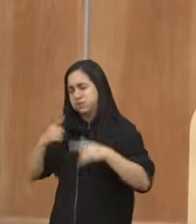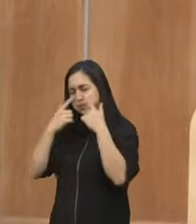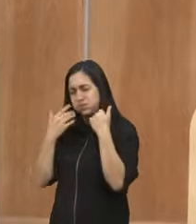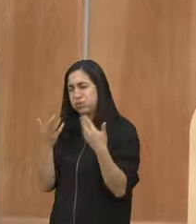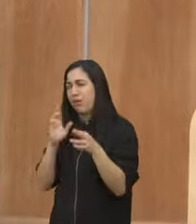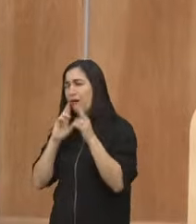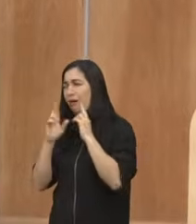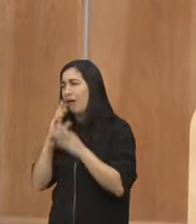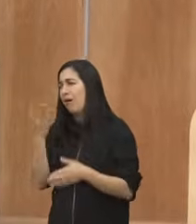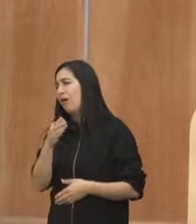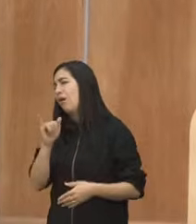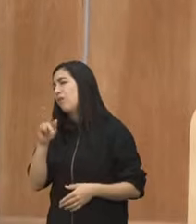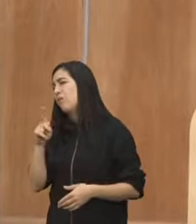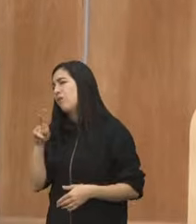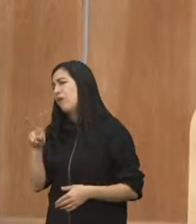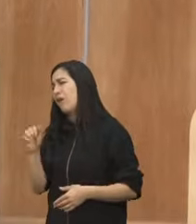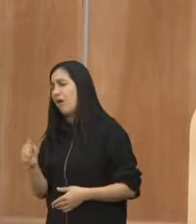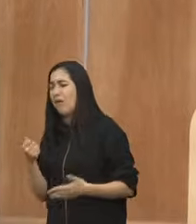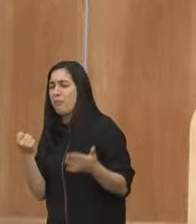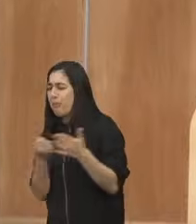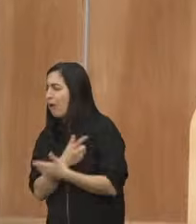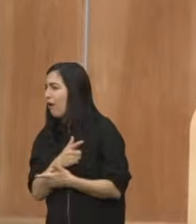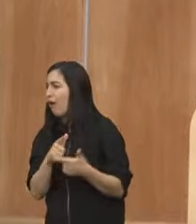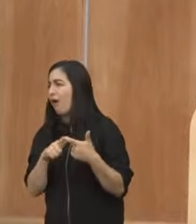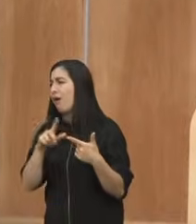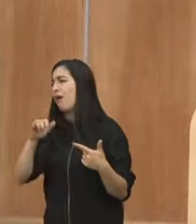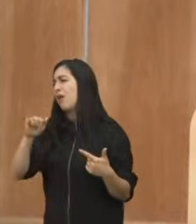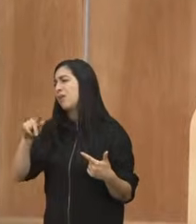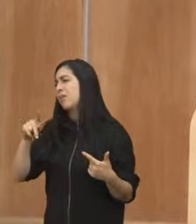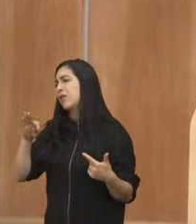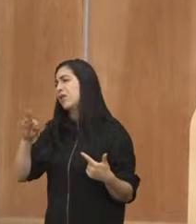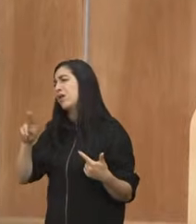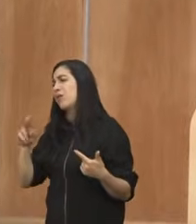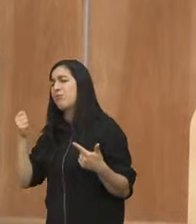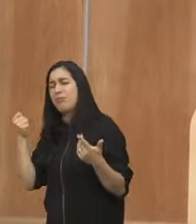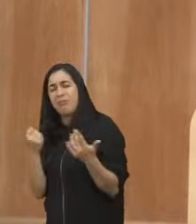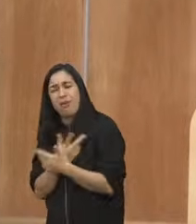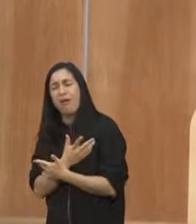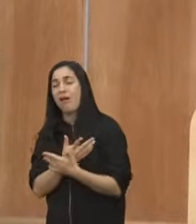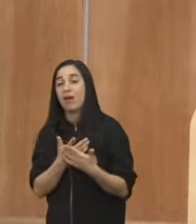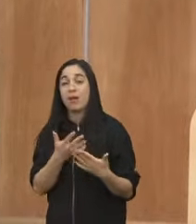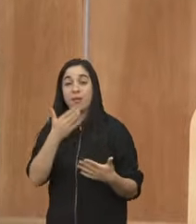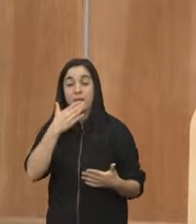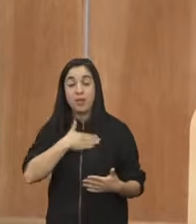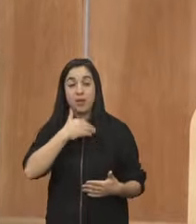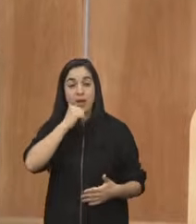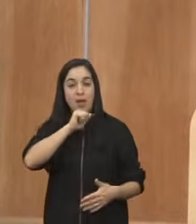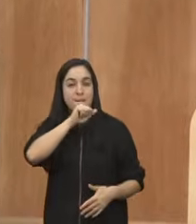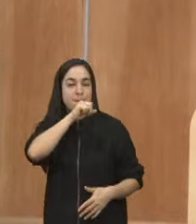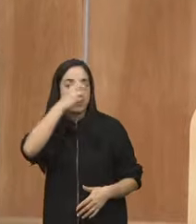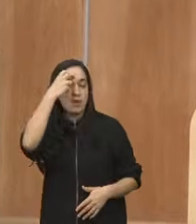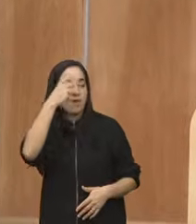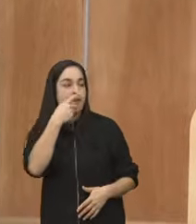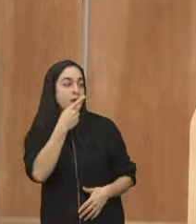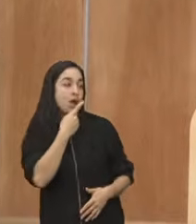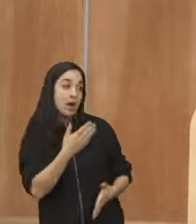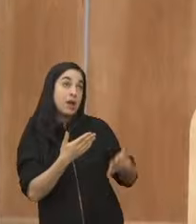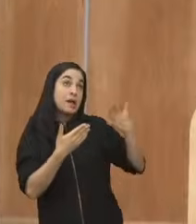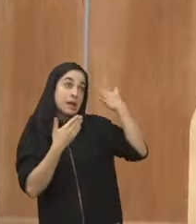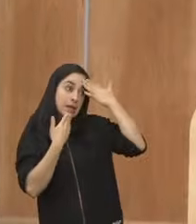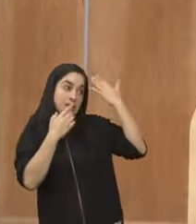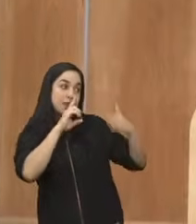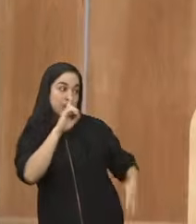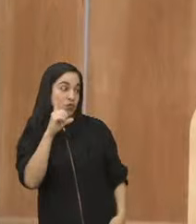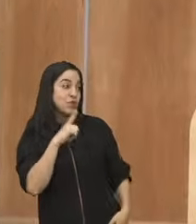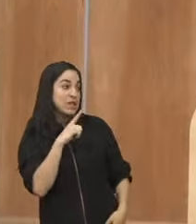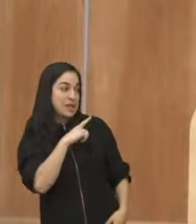IPVA, IPTU da casa. Minha mãe virou para mim com muita serenidade e sabedoria, falou assim, graças a Deus, né, que você